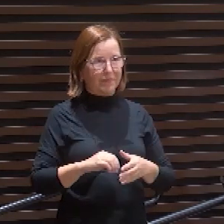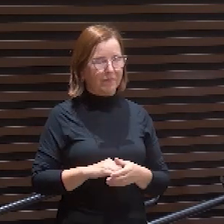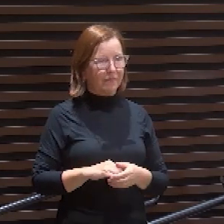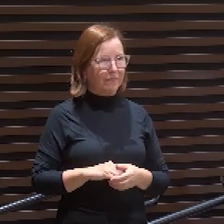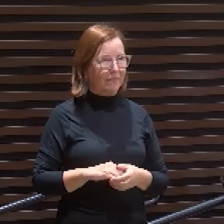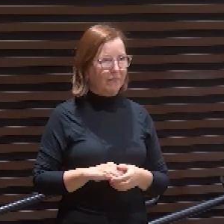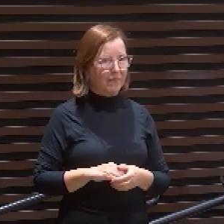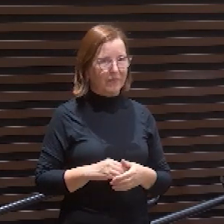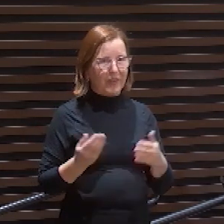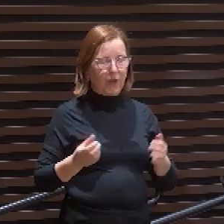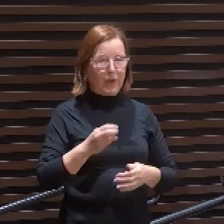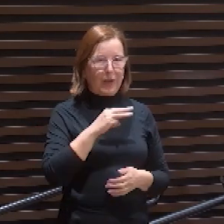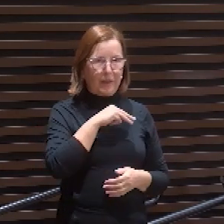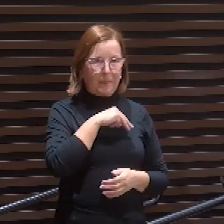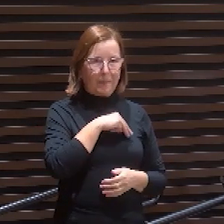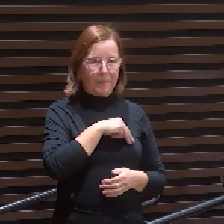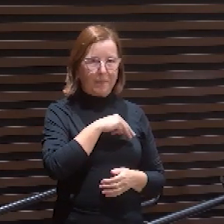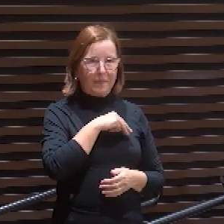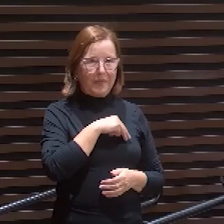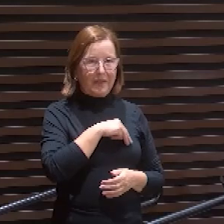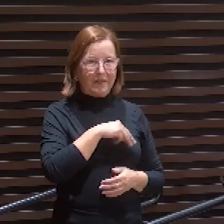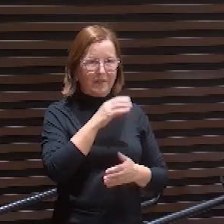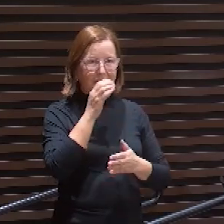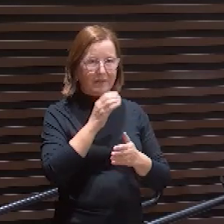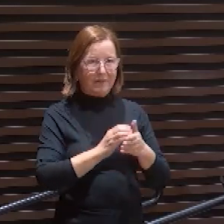Vamos para Mateus capítulo